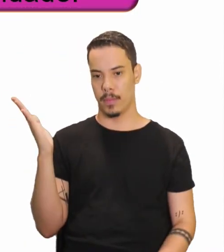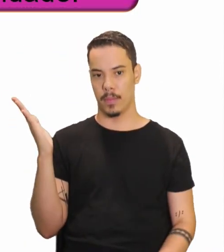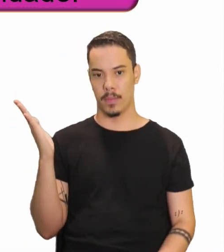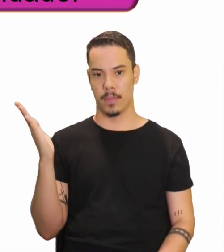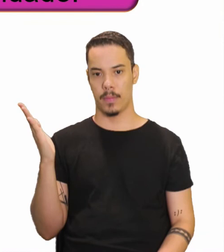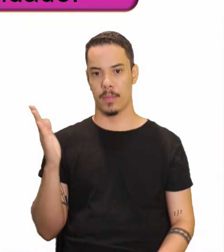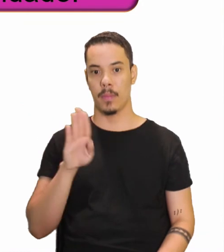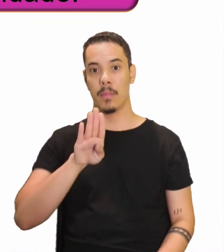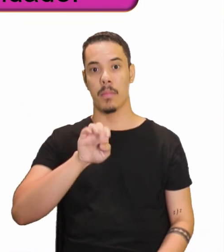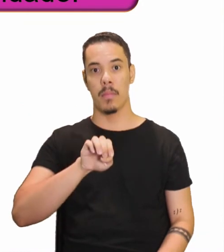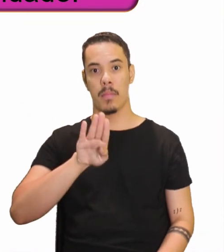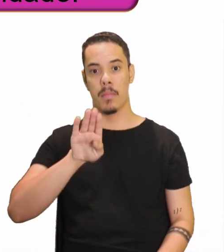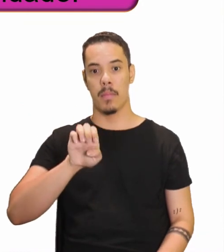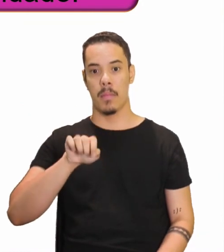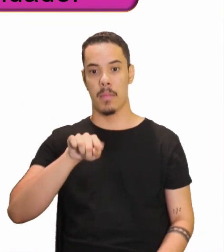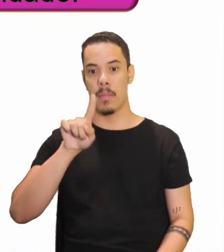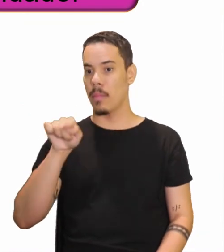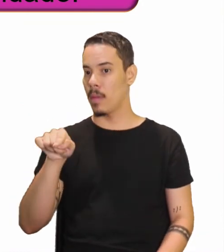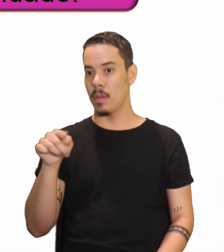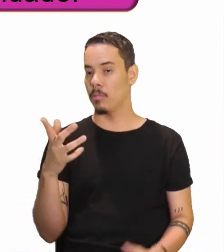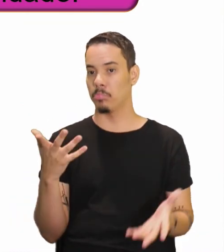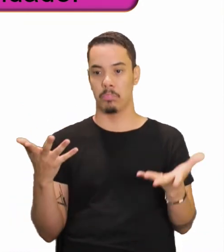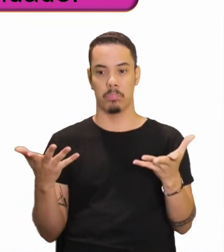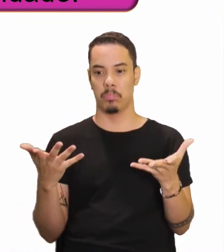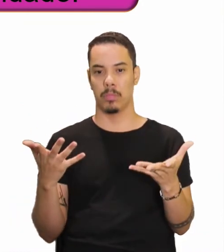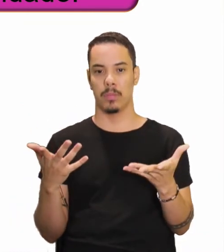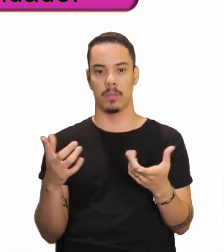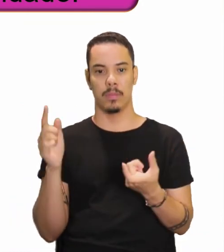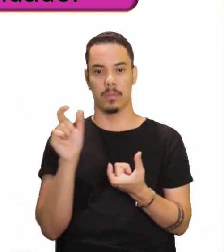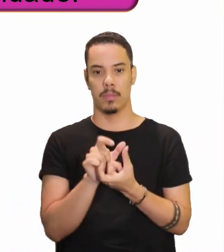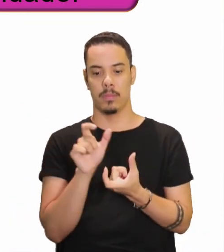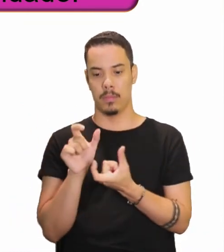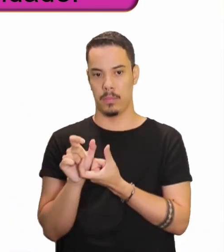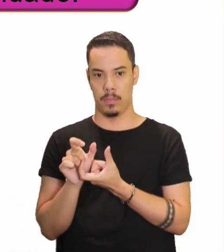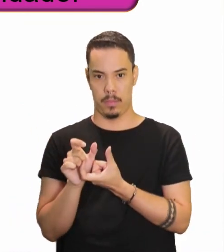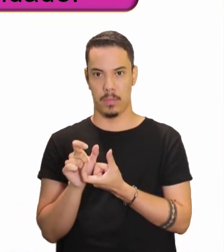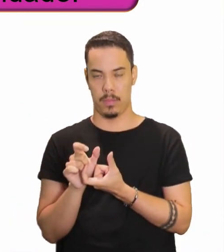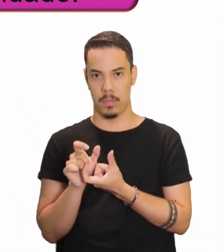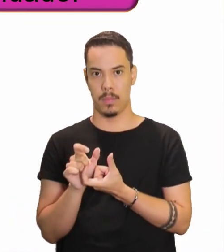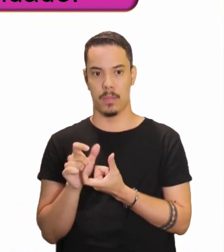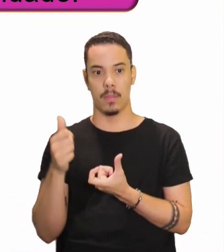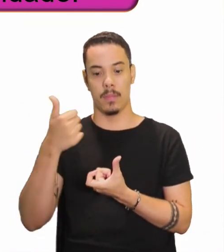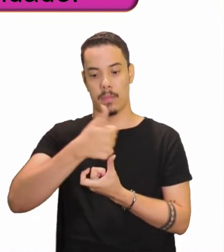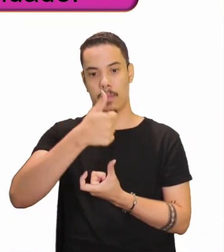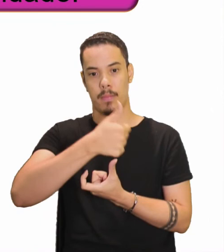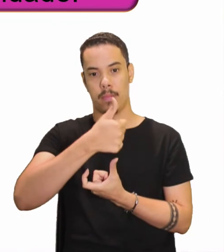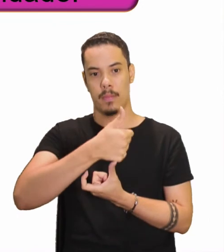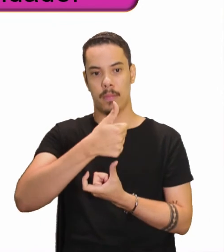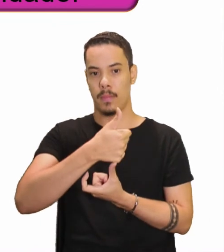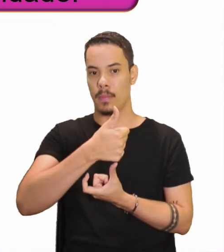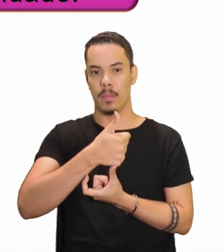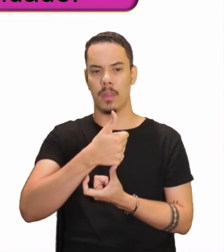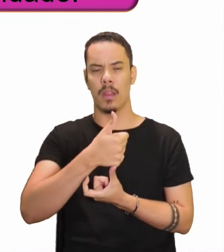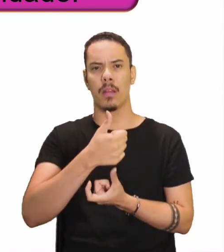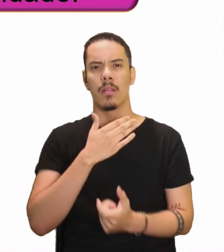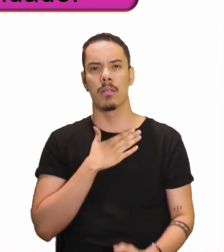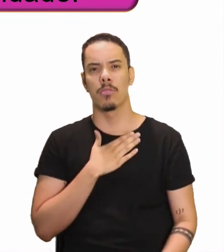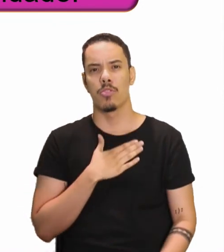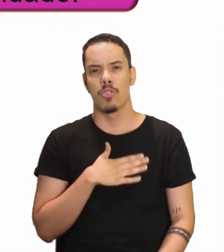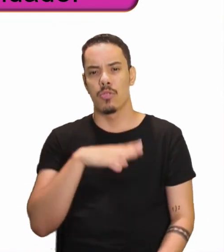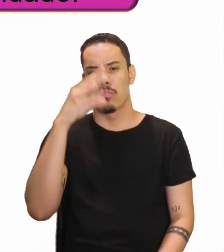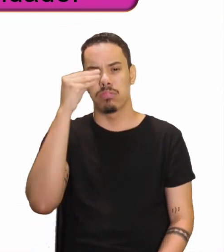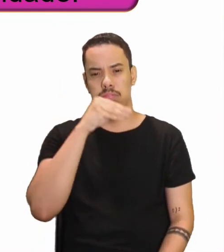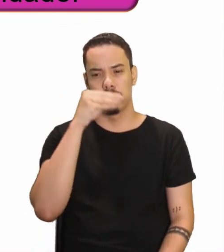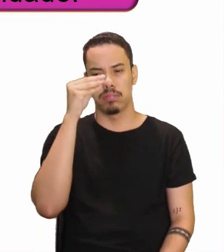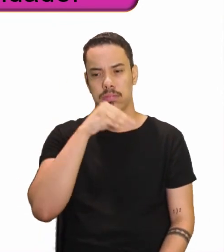palavra bebê. Bebê é uma palavra de 2 sílabas. A primeira sílaba, B, ela pronuncia bem